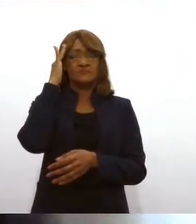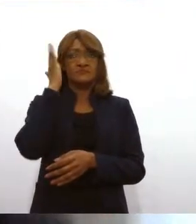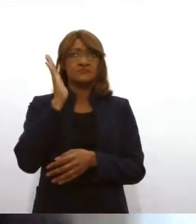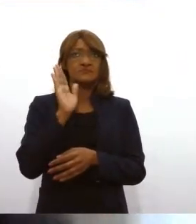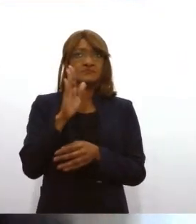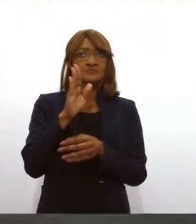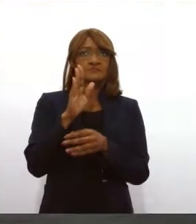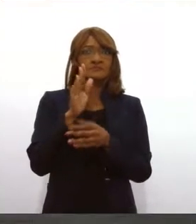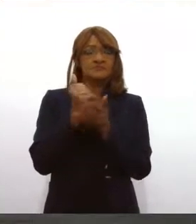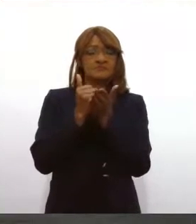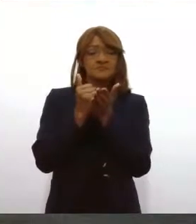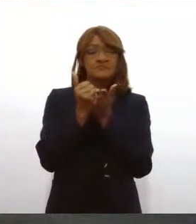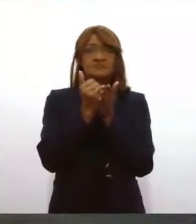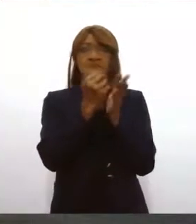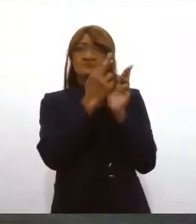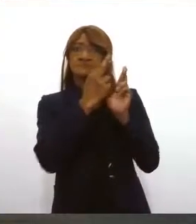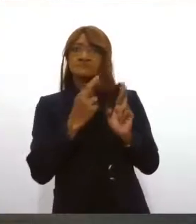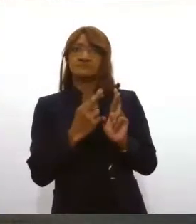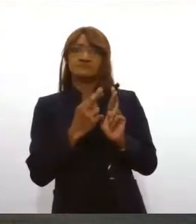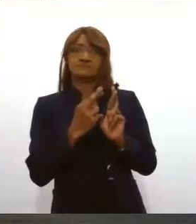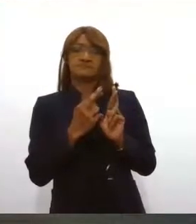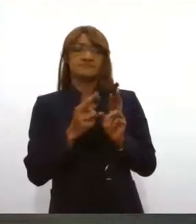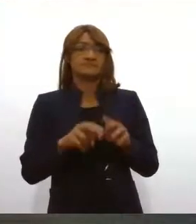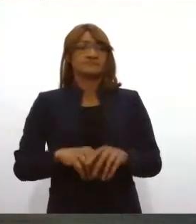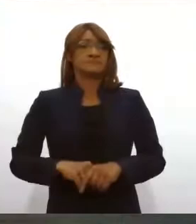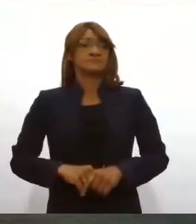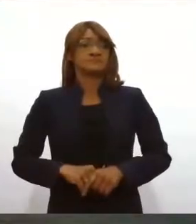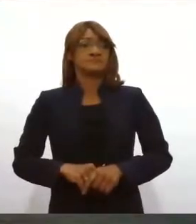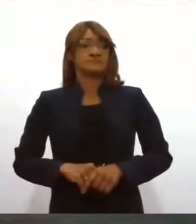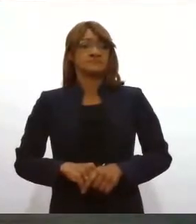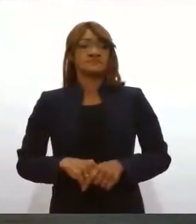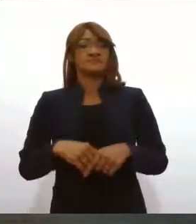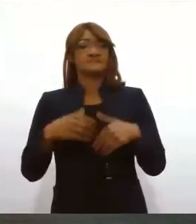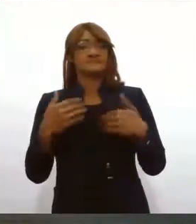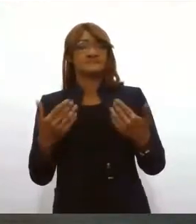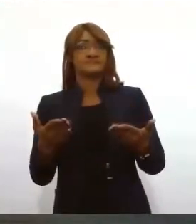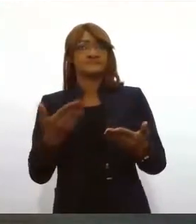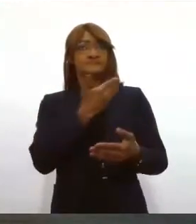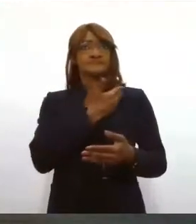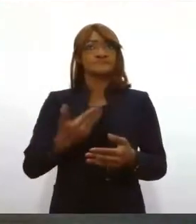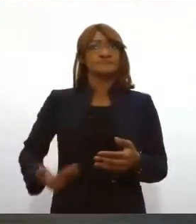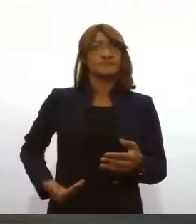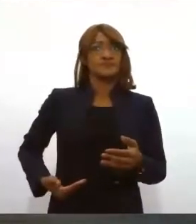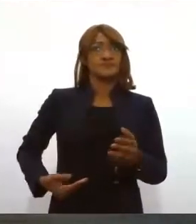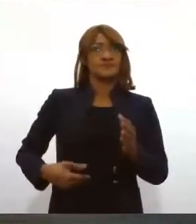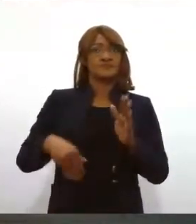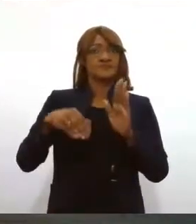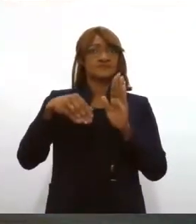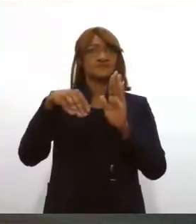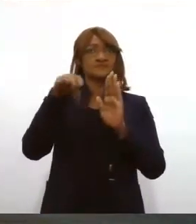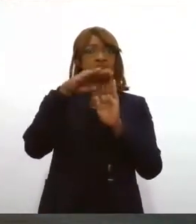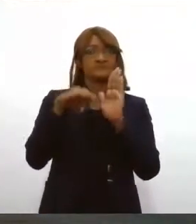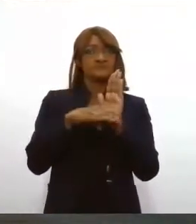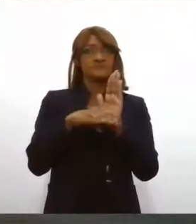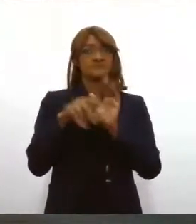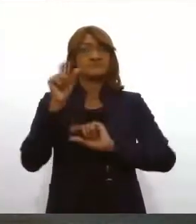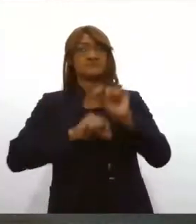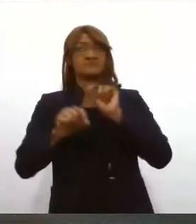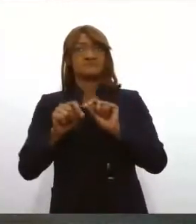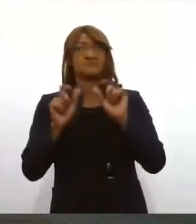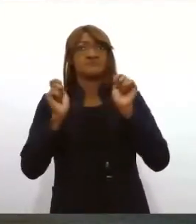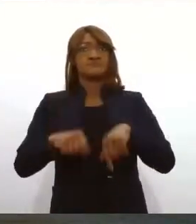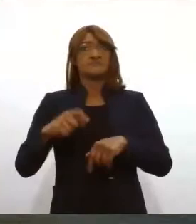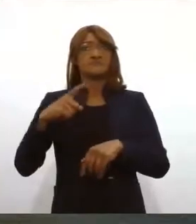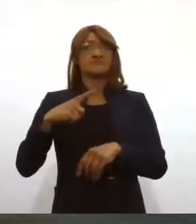assim. Pois é, e entre as determinações aí do governo é que os eventos têm que ter no máximo 100 pessoas, né,